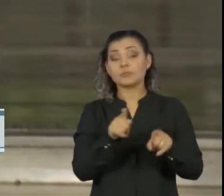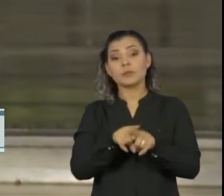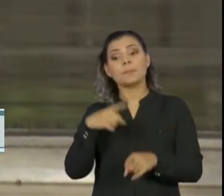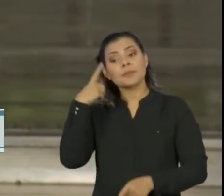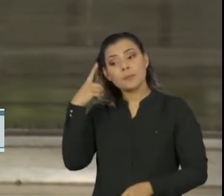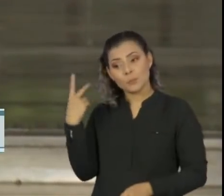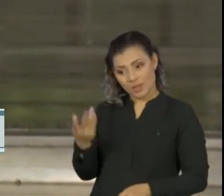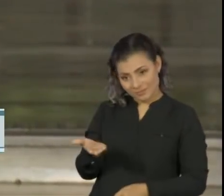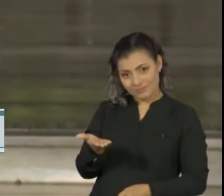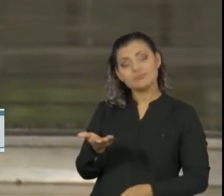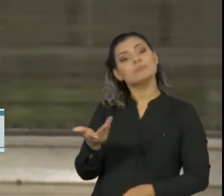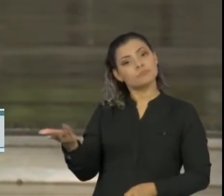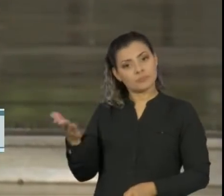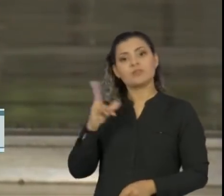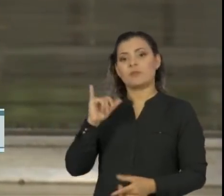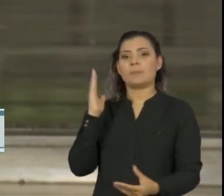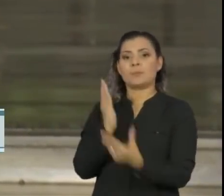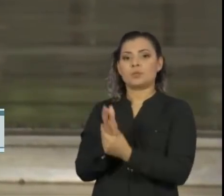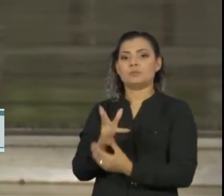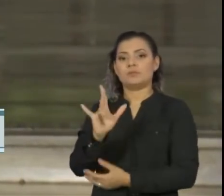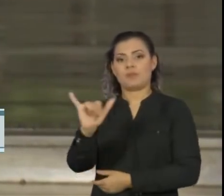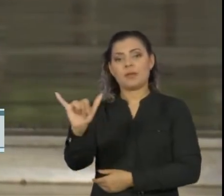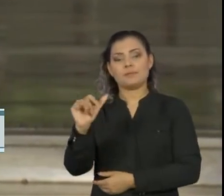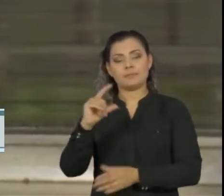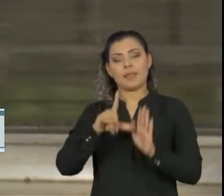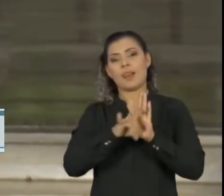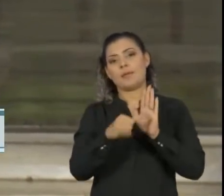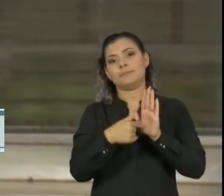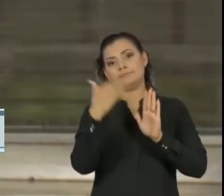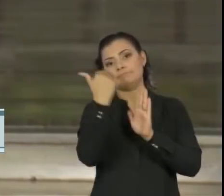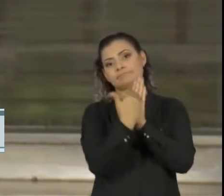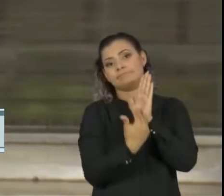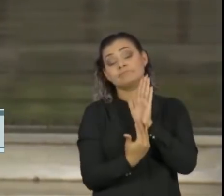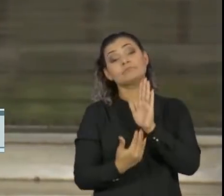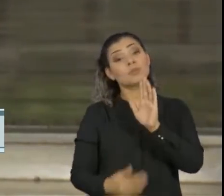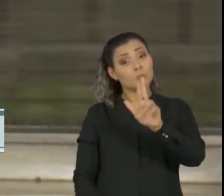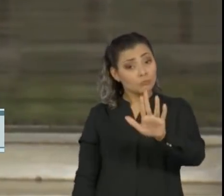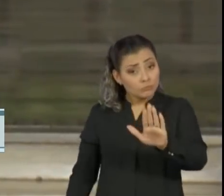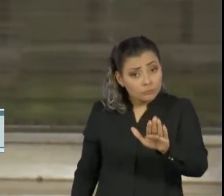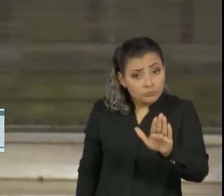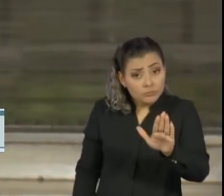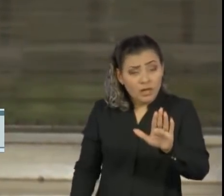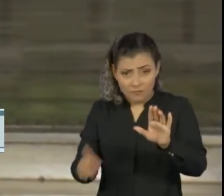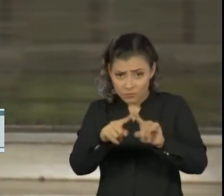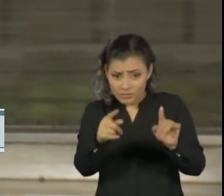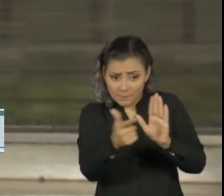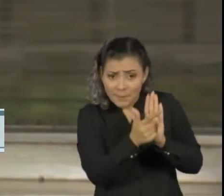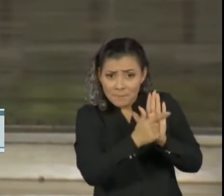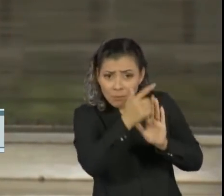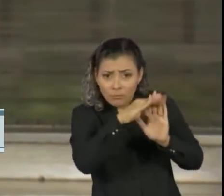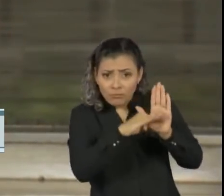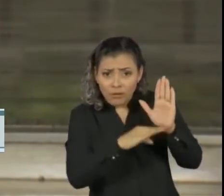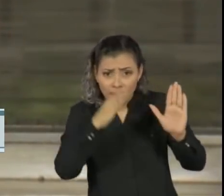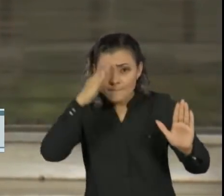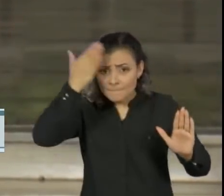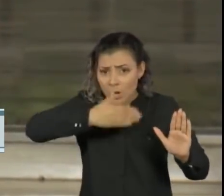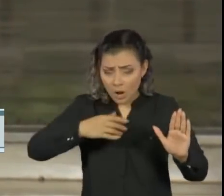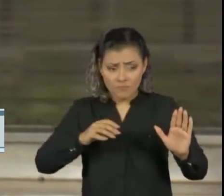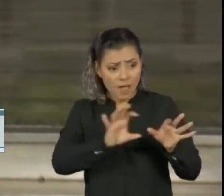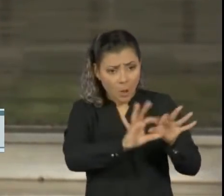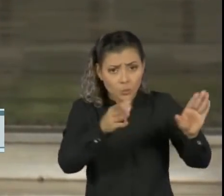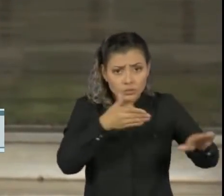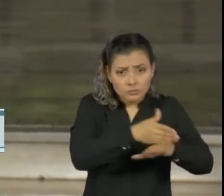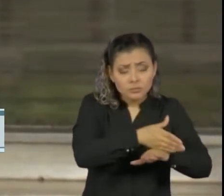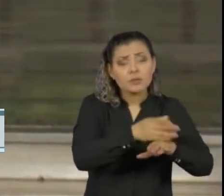deputados serão processados de acordo com a lei. Volto a dizer, o fato de você ter um mandato não lhe dá liberdade de